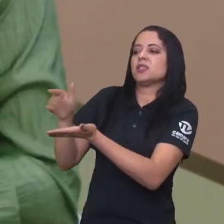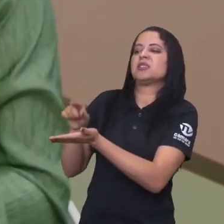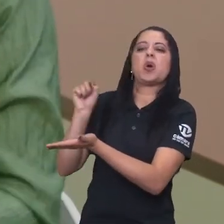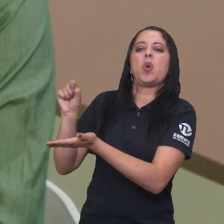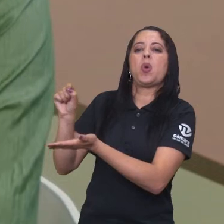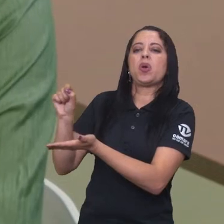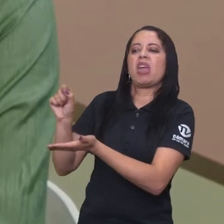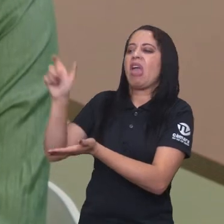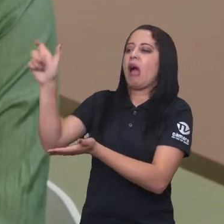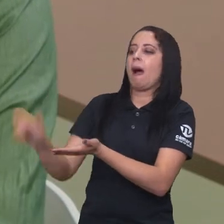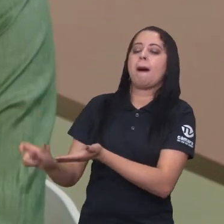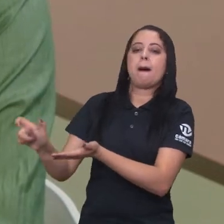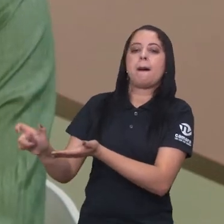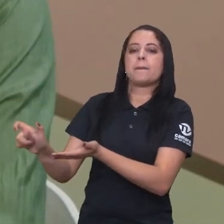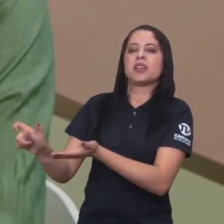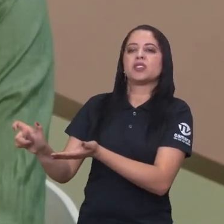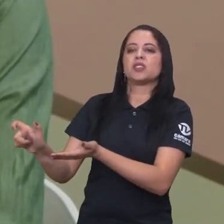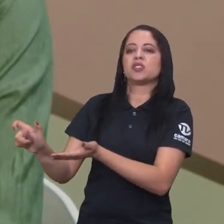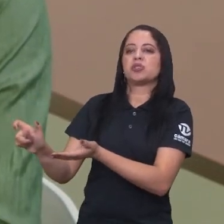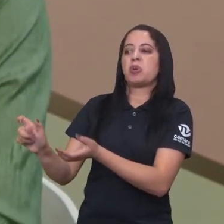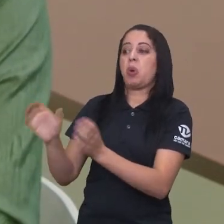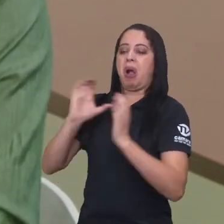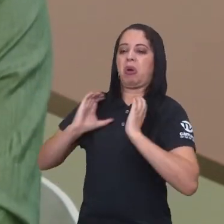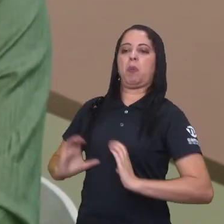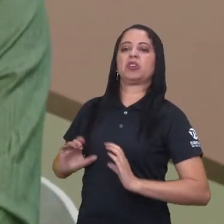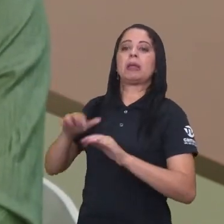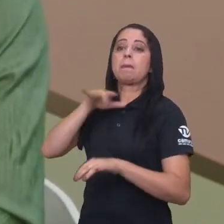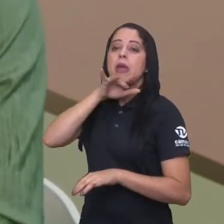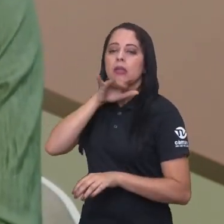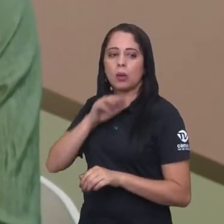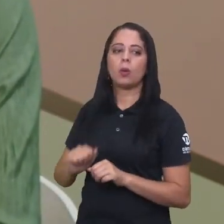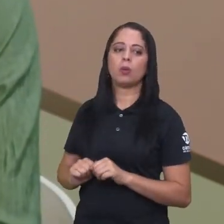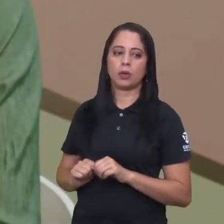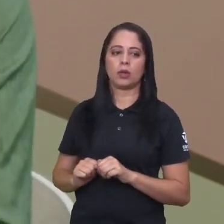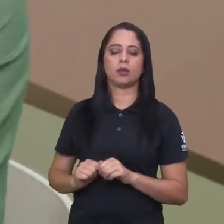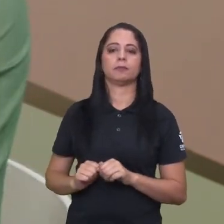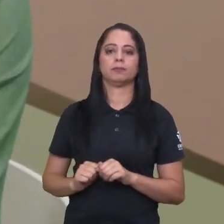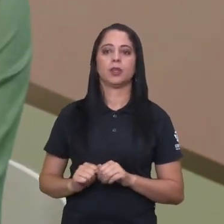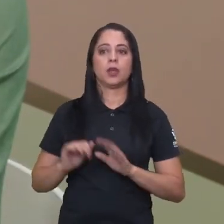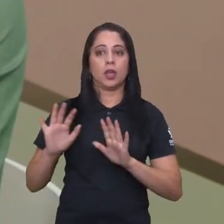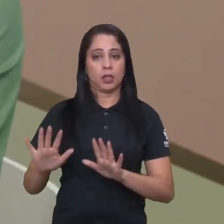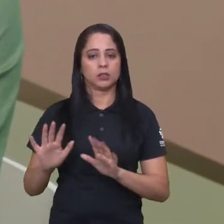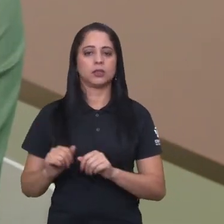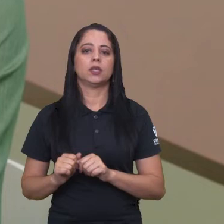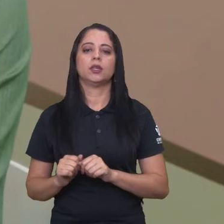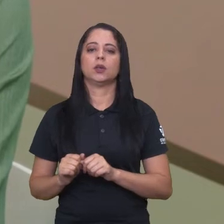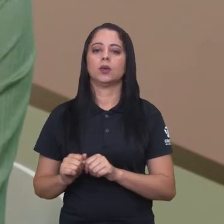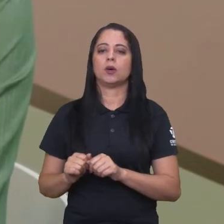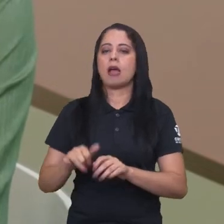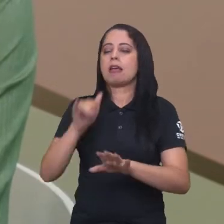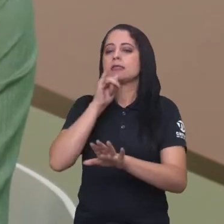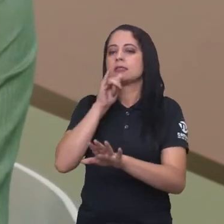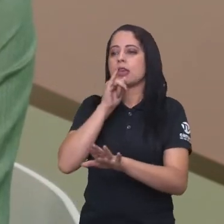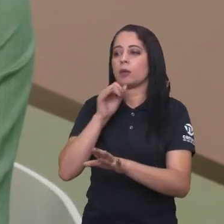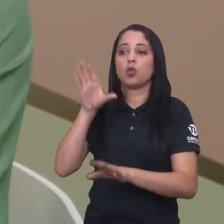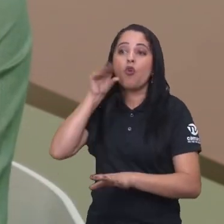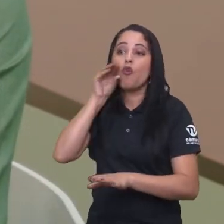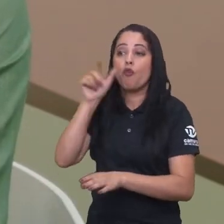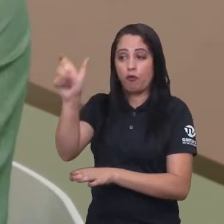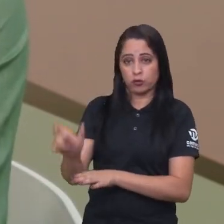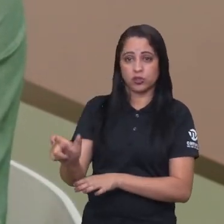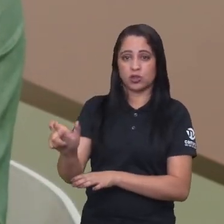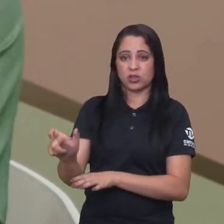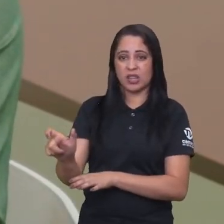pessoas pelas soft skills. E o que são as soft? São as competências comportamentais, e a inteligência emocional lá está dentro. Então,